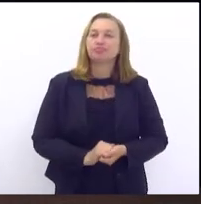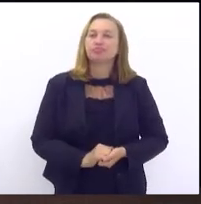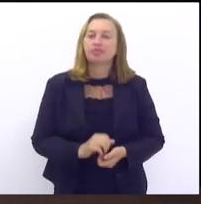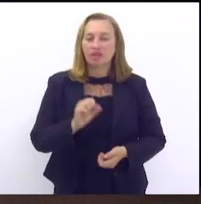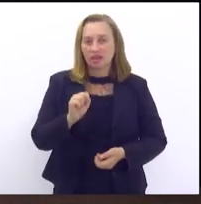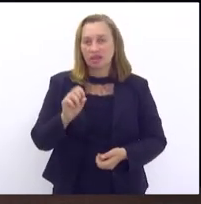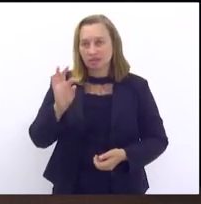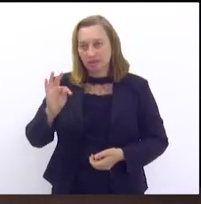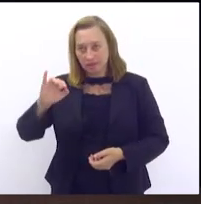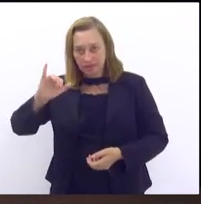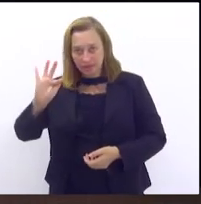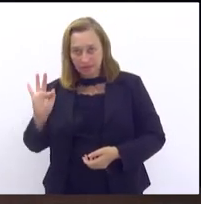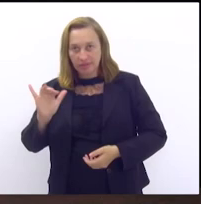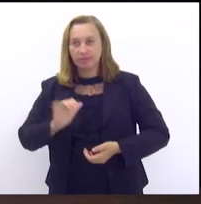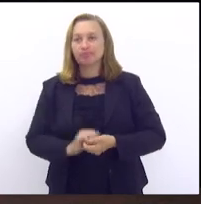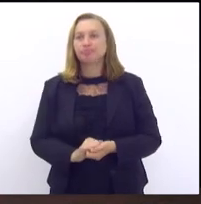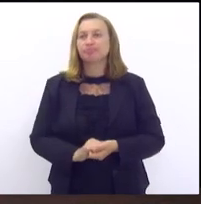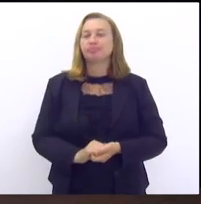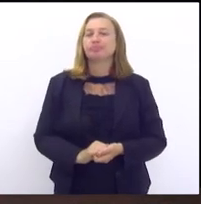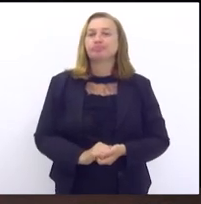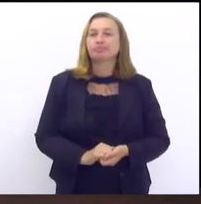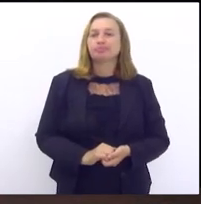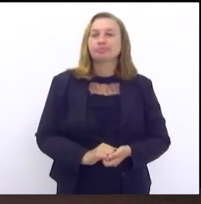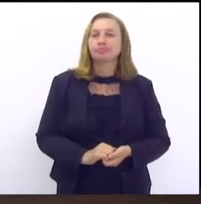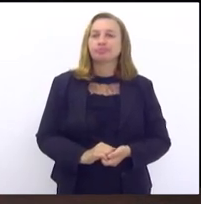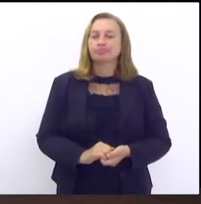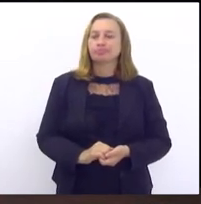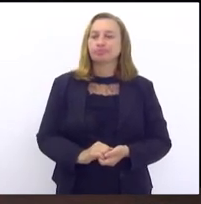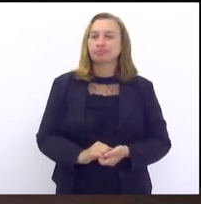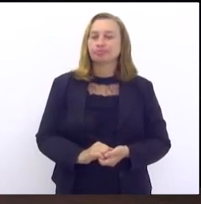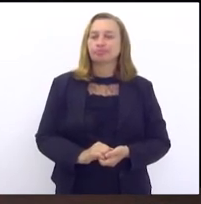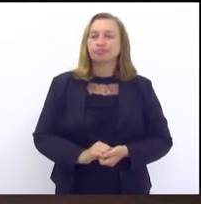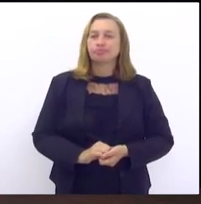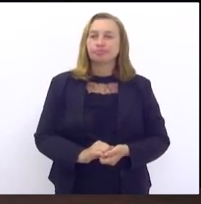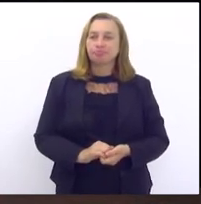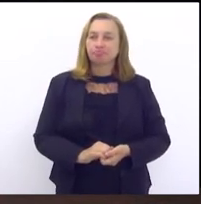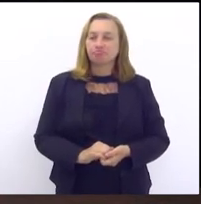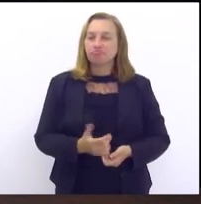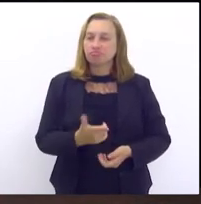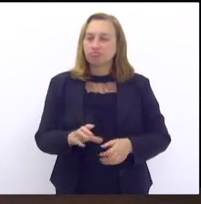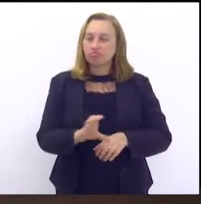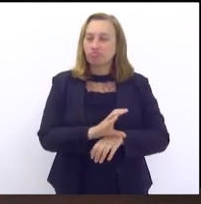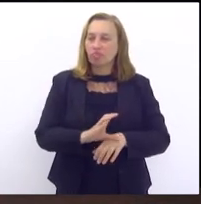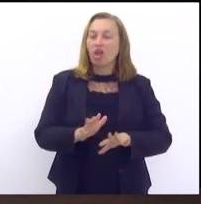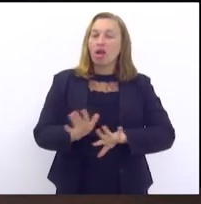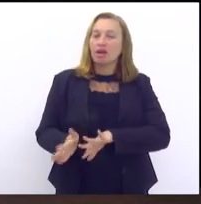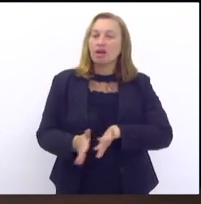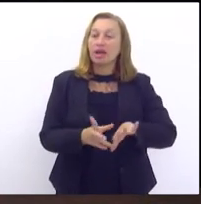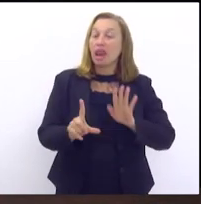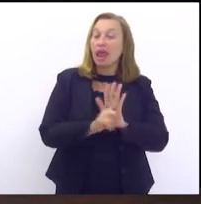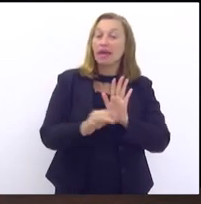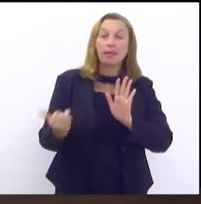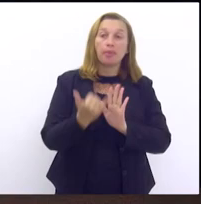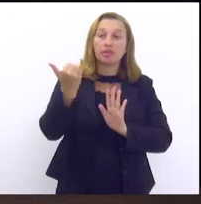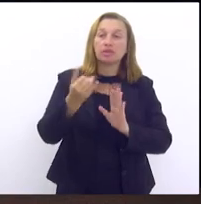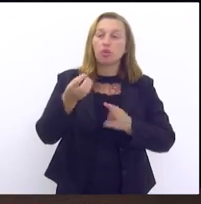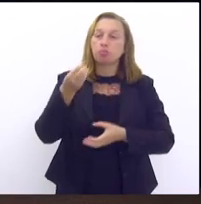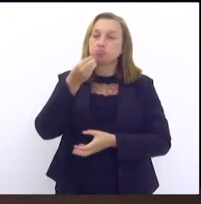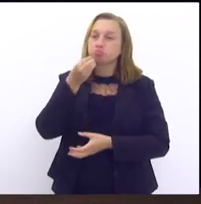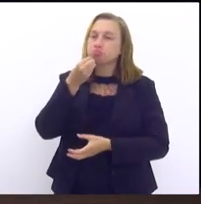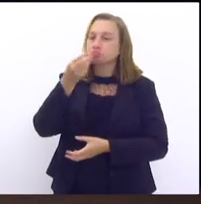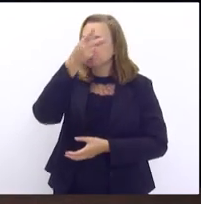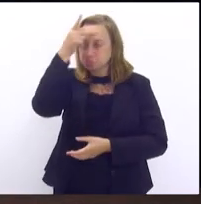STF, né, simplesmente arguiu inconstitucionalidade. Leis importantes que davam oportunidade das pessoas